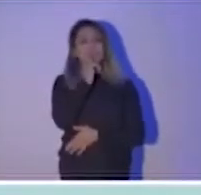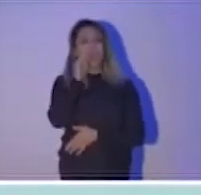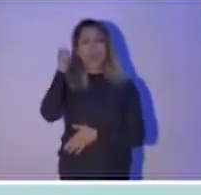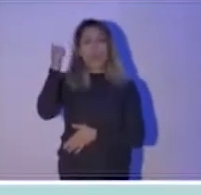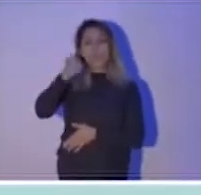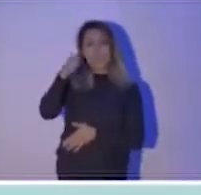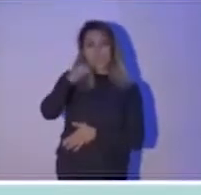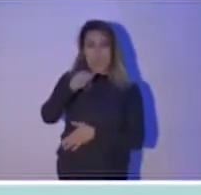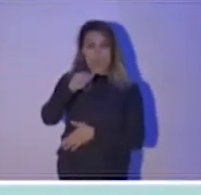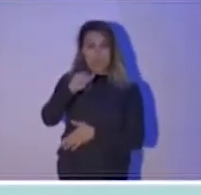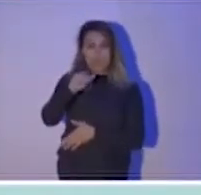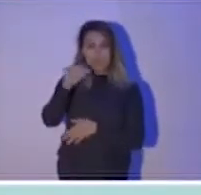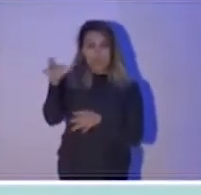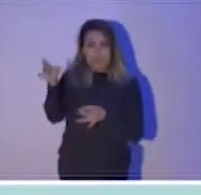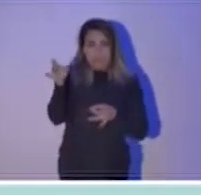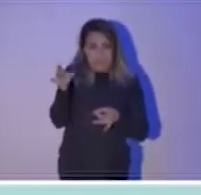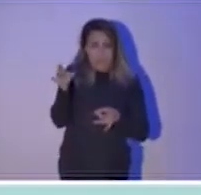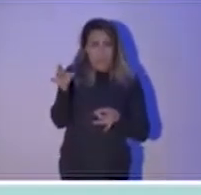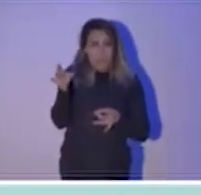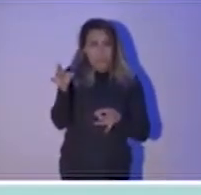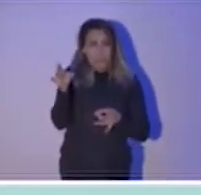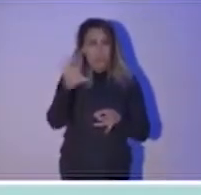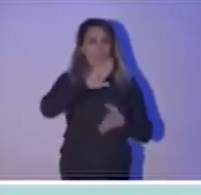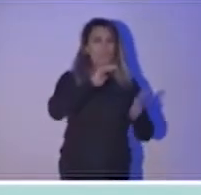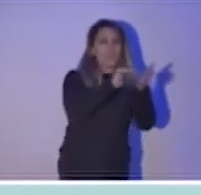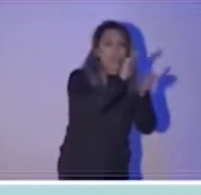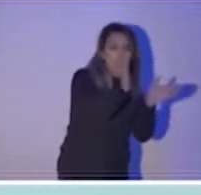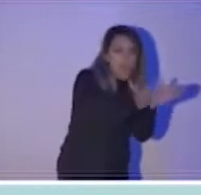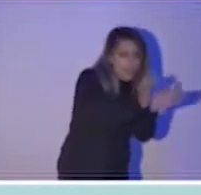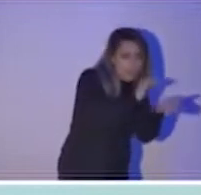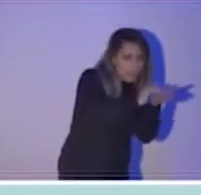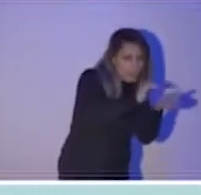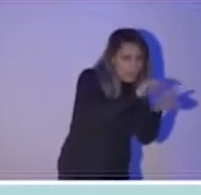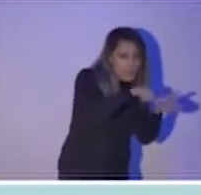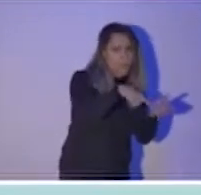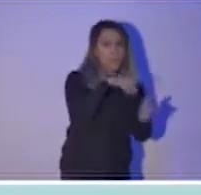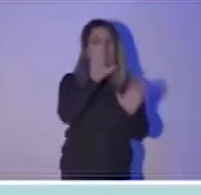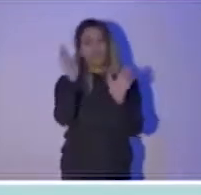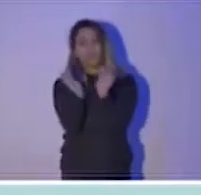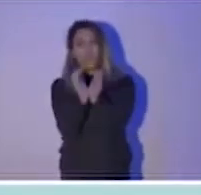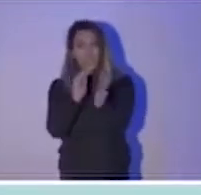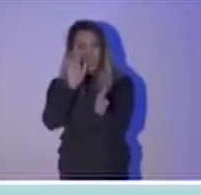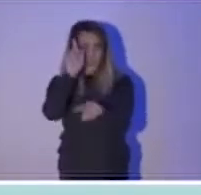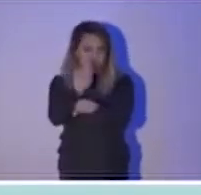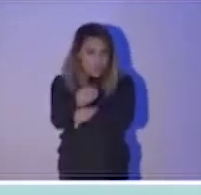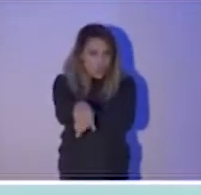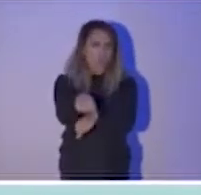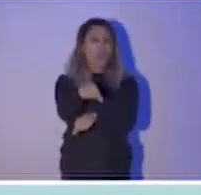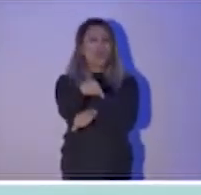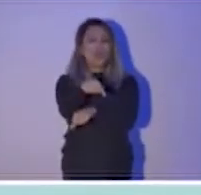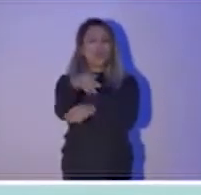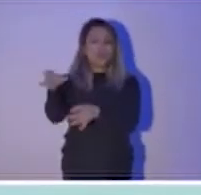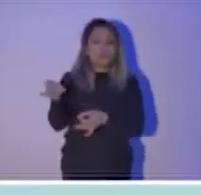junta o time, junta os gestores, discute com todo mundo o que está bom, o que não está bom,